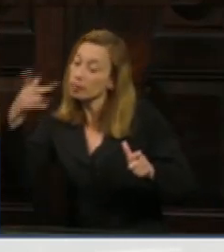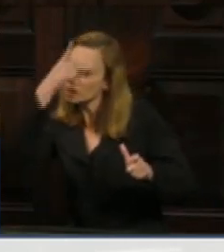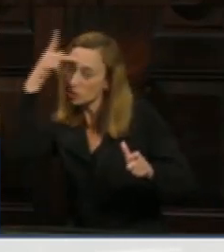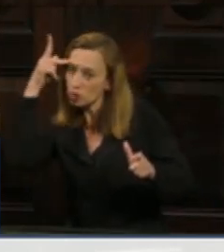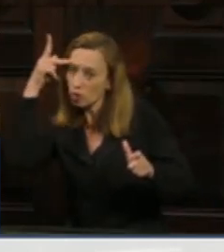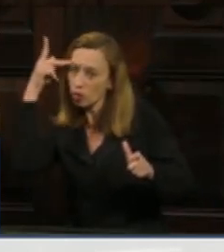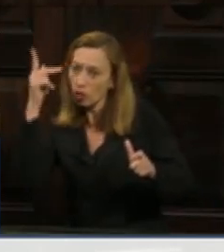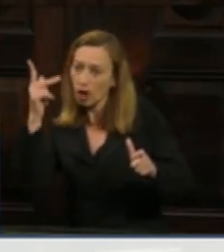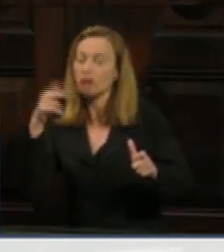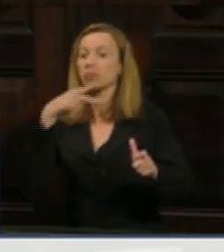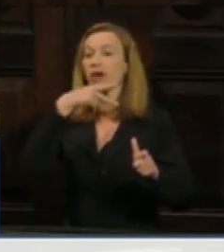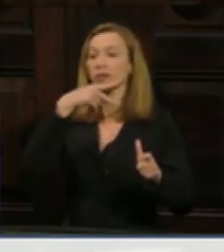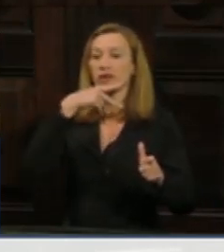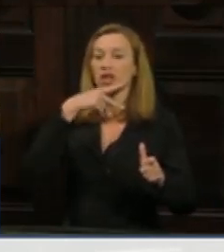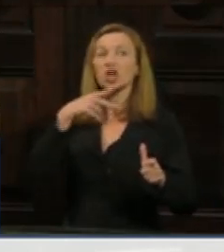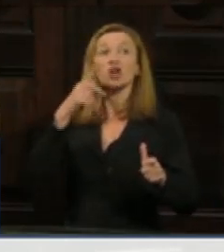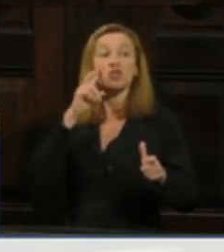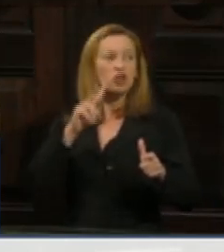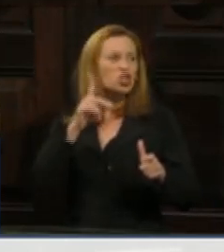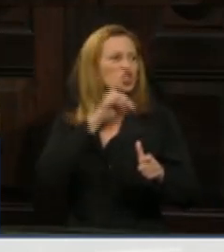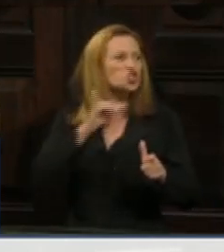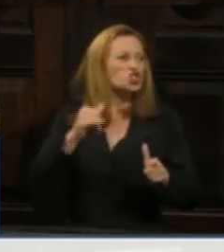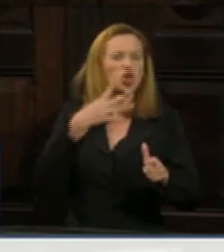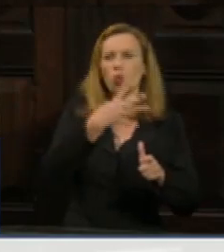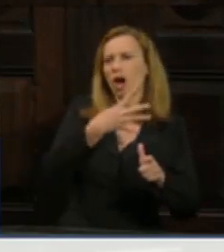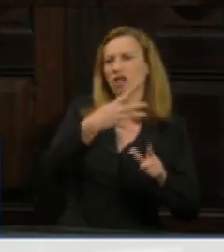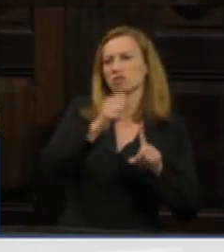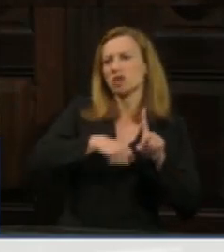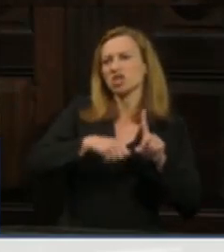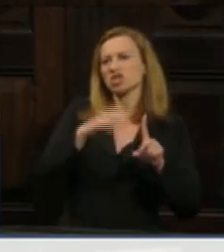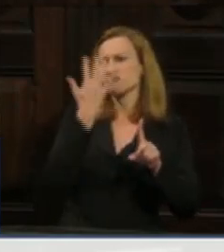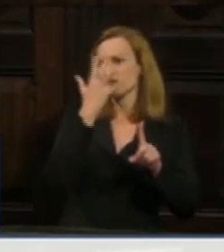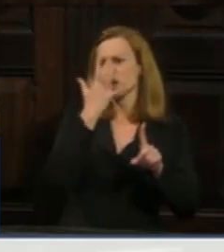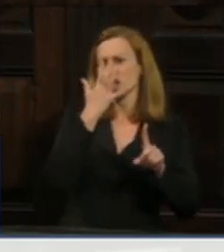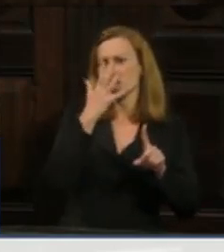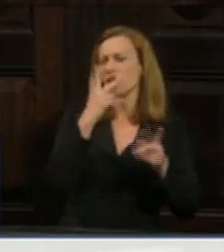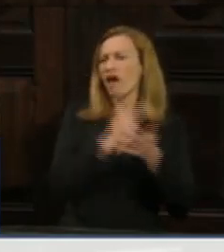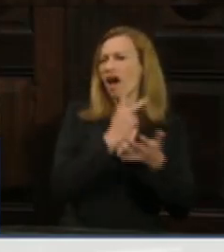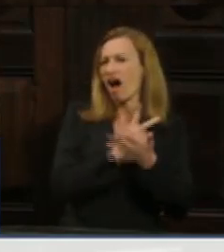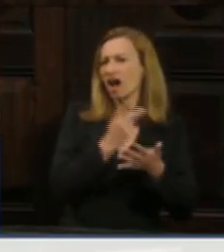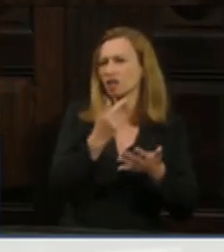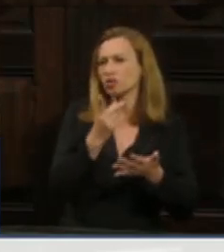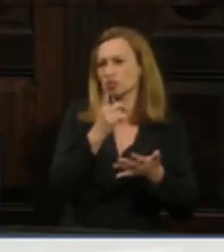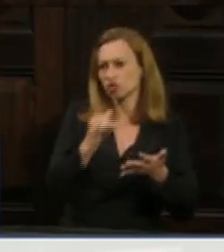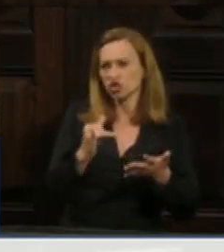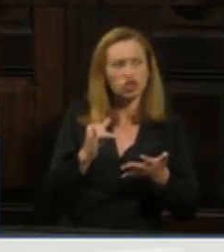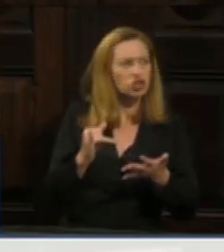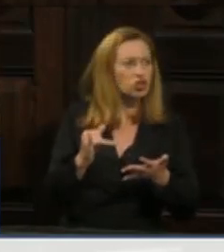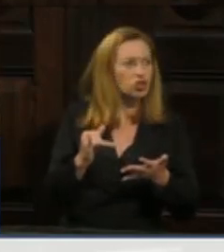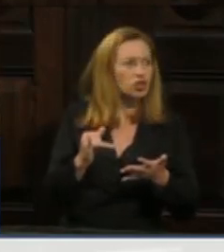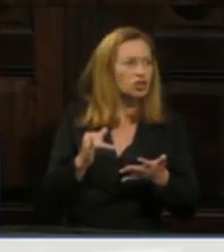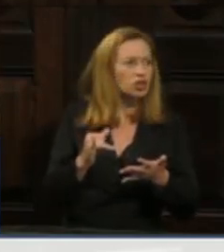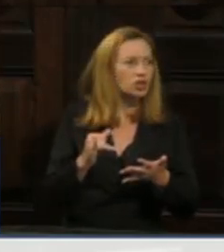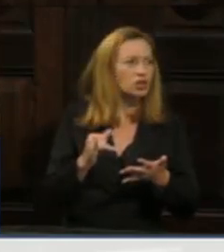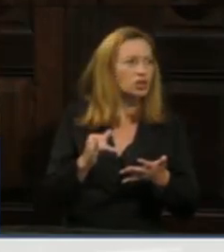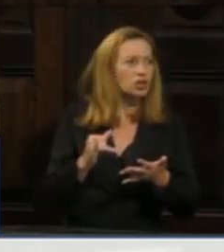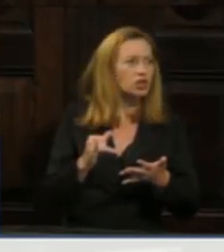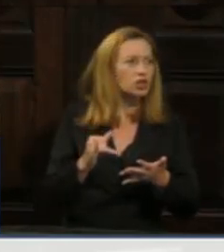Apuração é fundamental. A apuração é o primeiro mandamento do jornalismo. E aí eu fui apurar como que pode